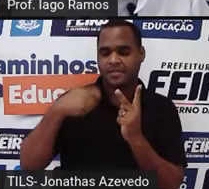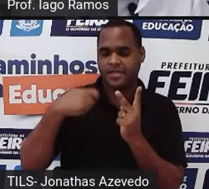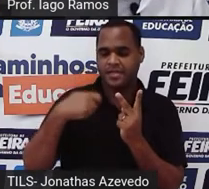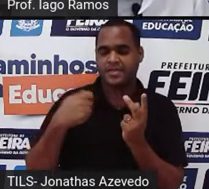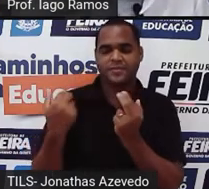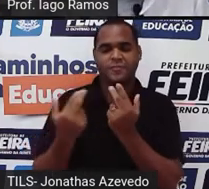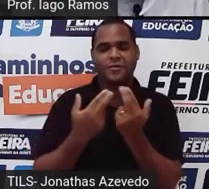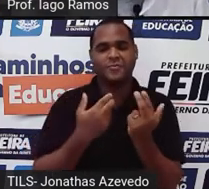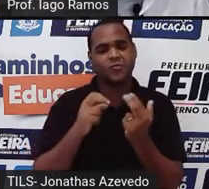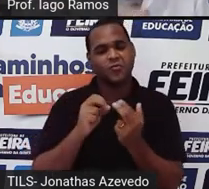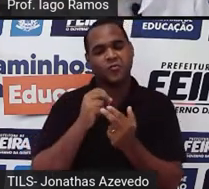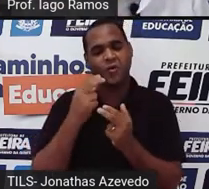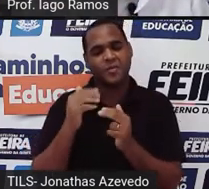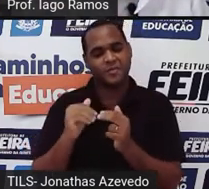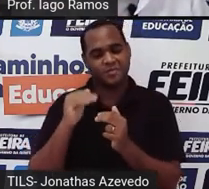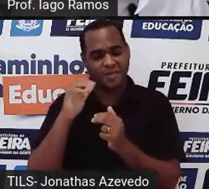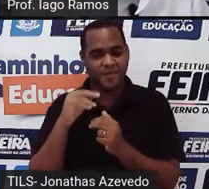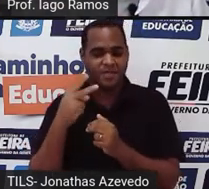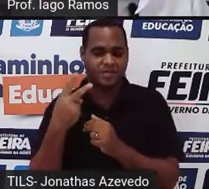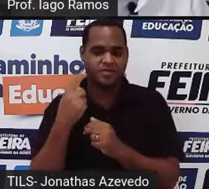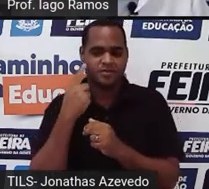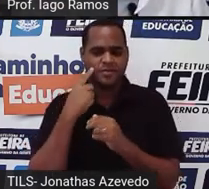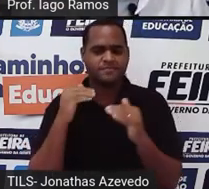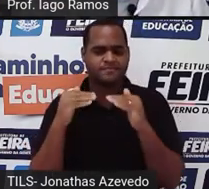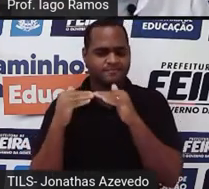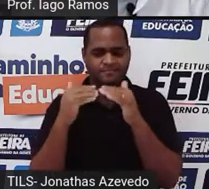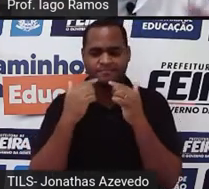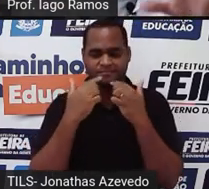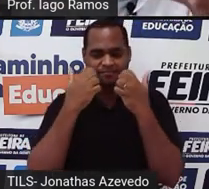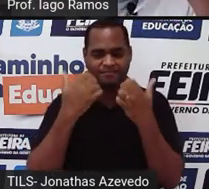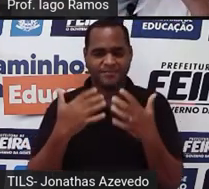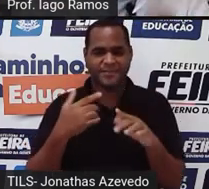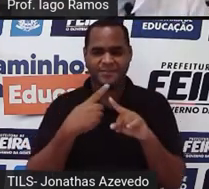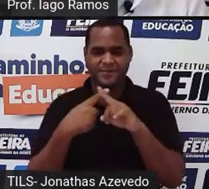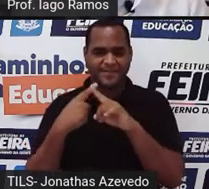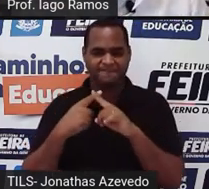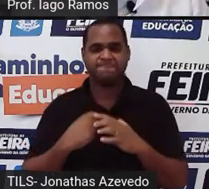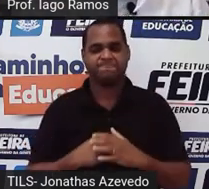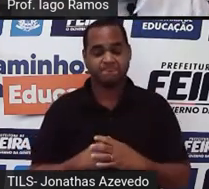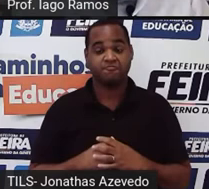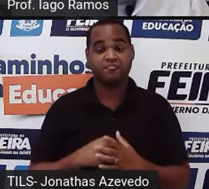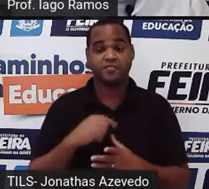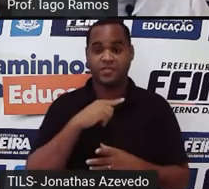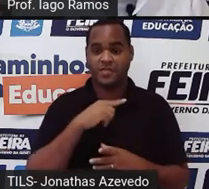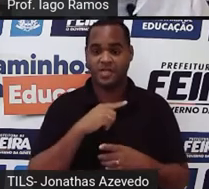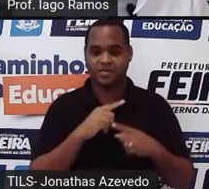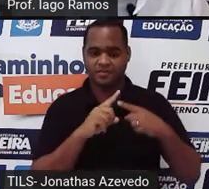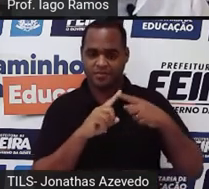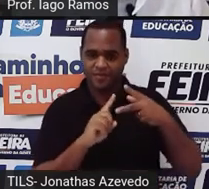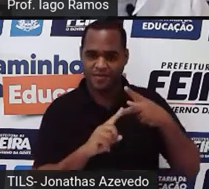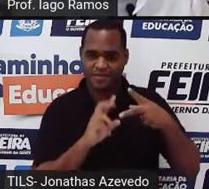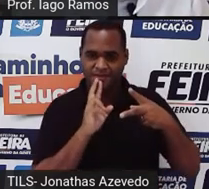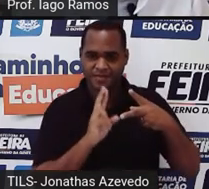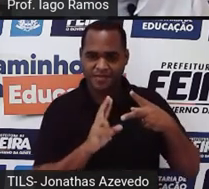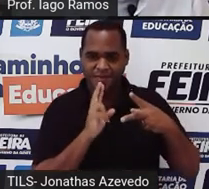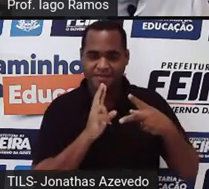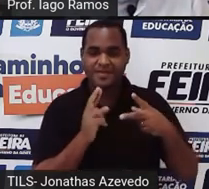a 2, mas já já eu te digo o porquê, tá bom? Então, temos esses dois resultados, vamos